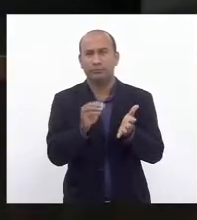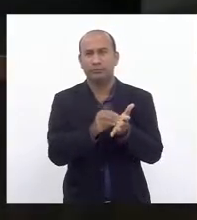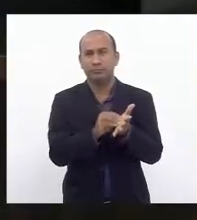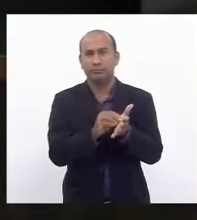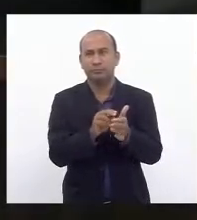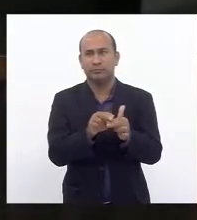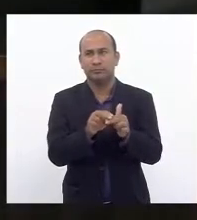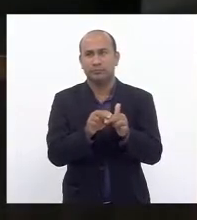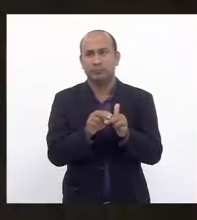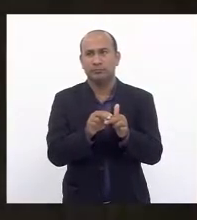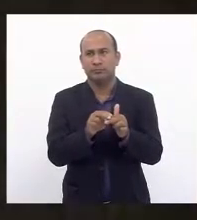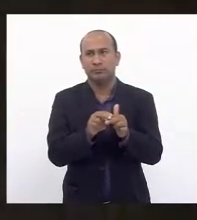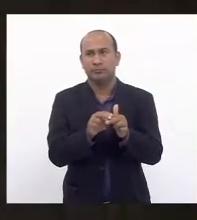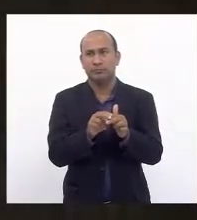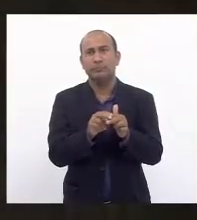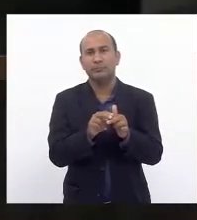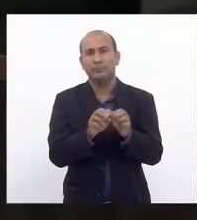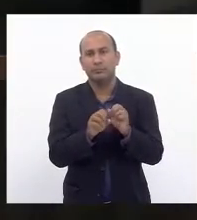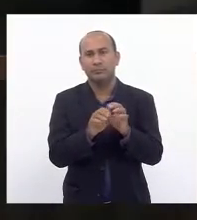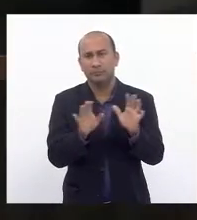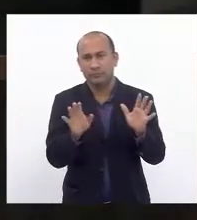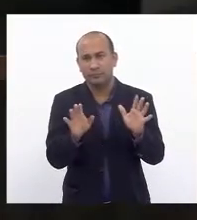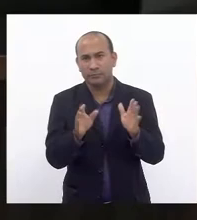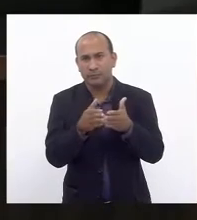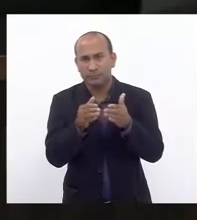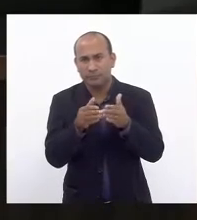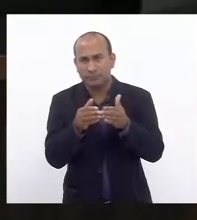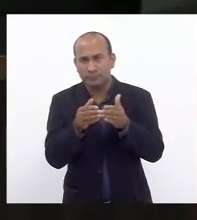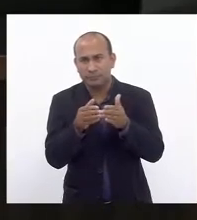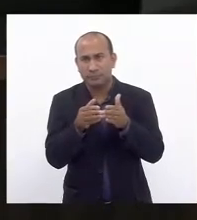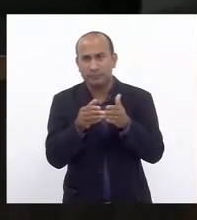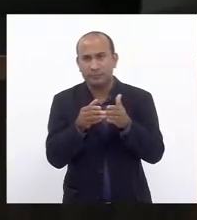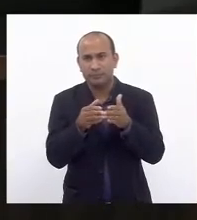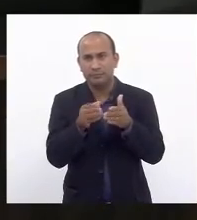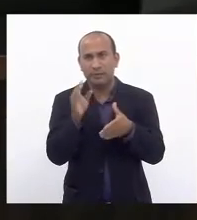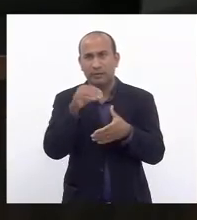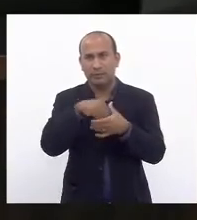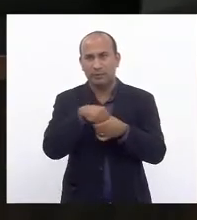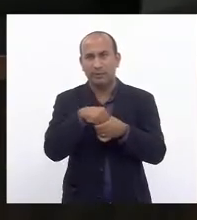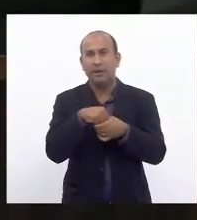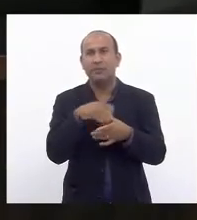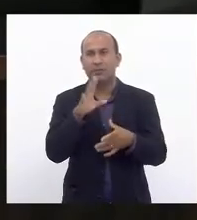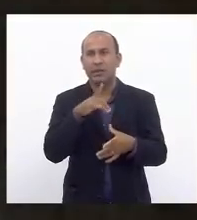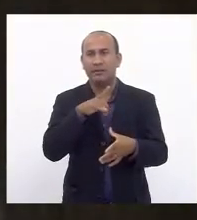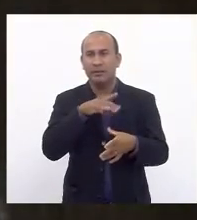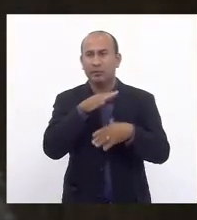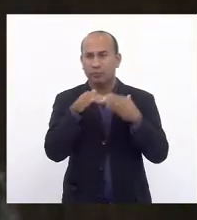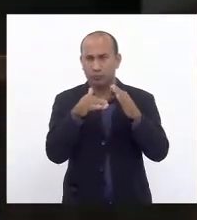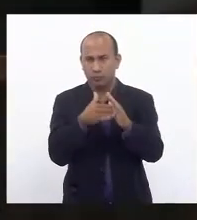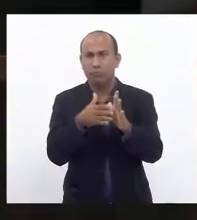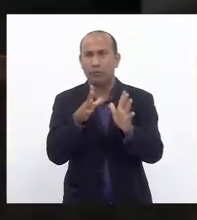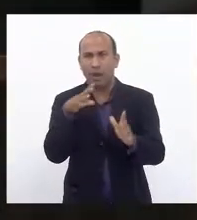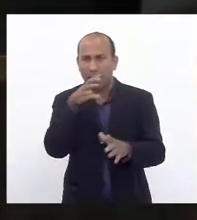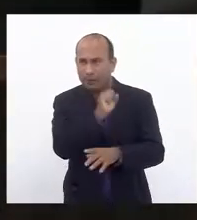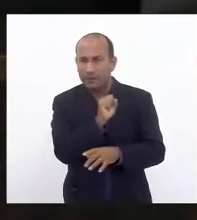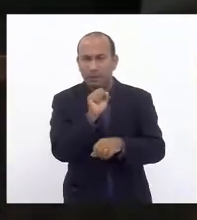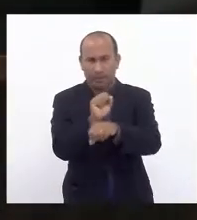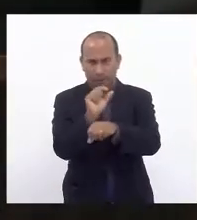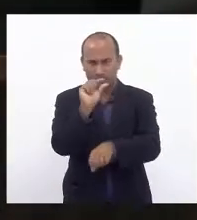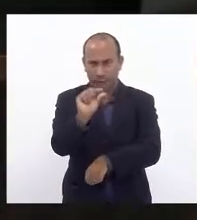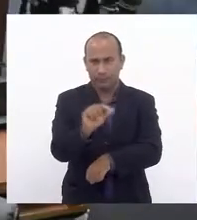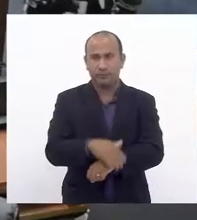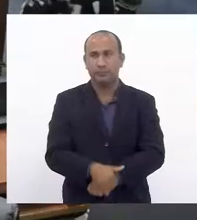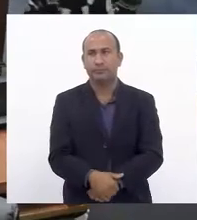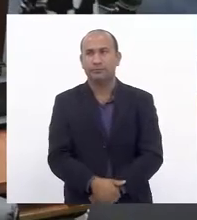feira da Providência. Exato, senhor presidente. Presidência da FEP de Vossa Excelência faz, já tem a urgência? Já tem requerimento, já tem urgência. Então espera um pouco. Por favor, deputado